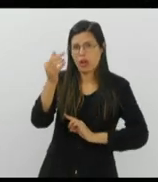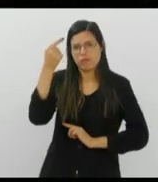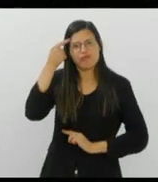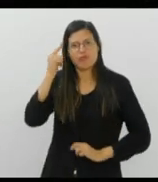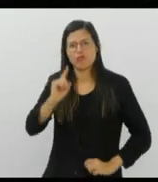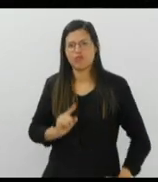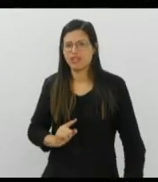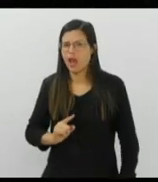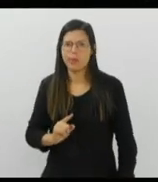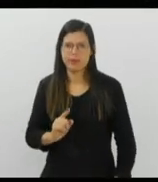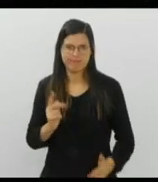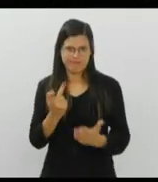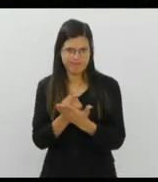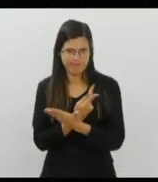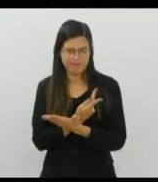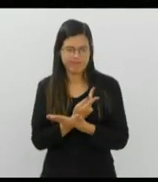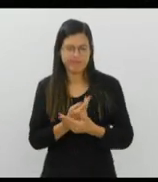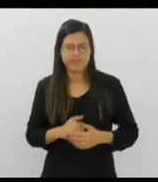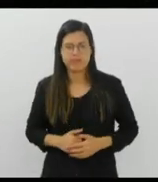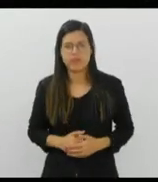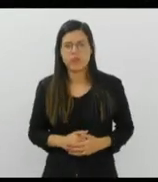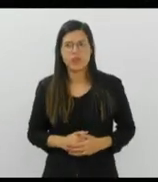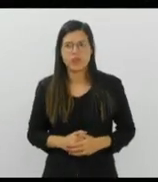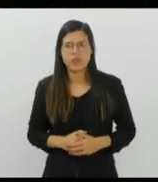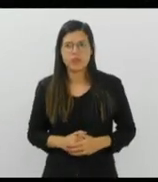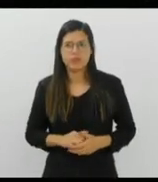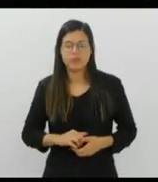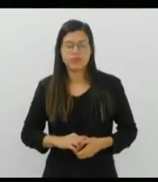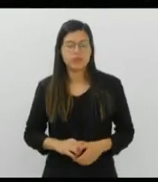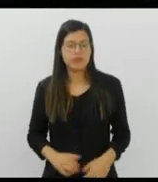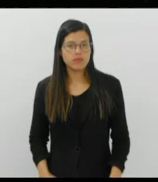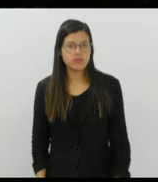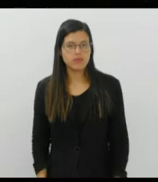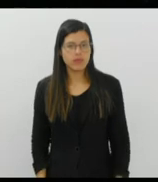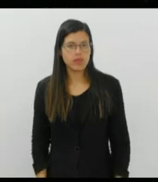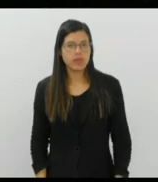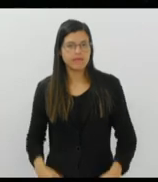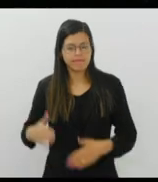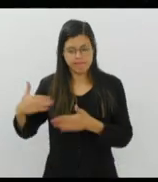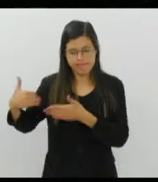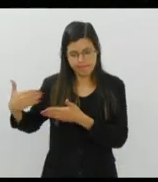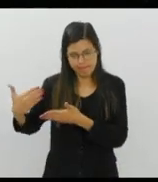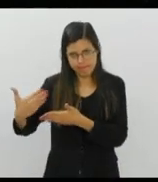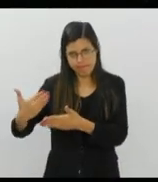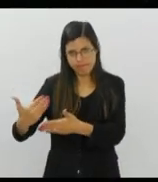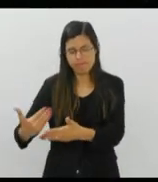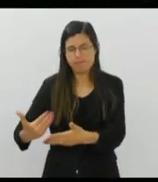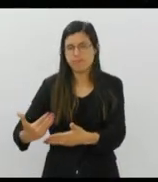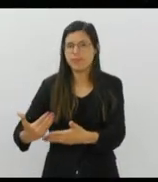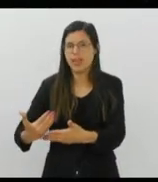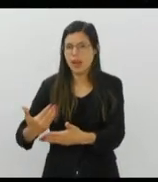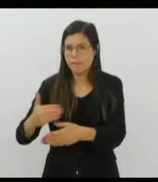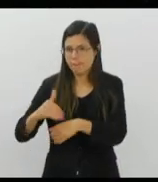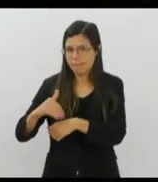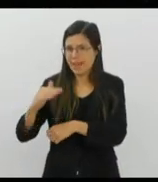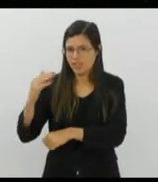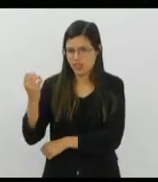pode acontecer. E tendem cada vez mais se